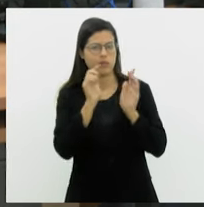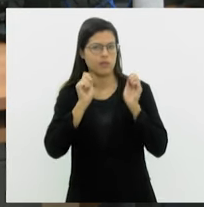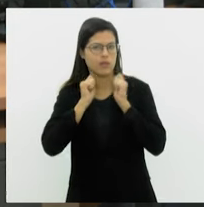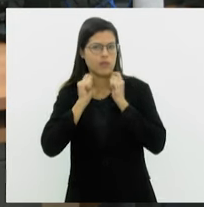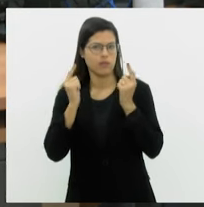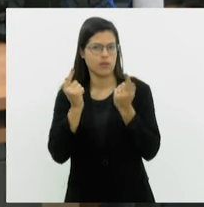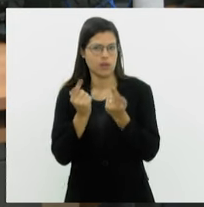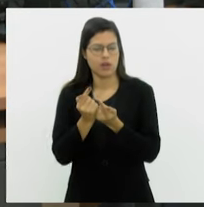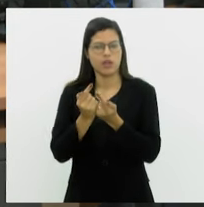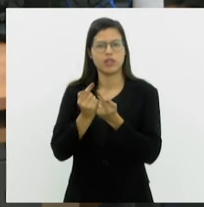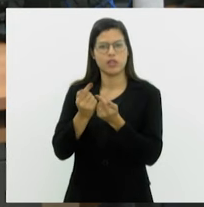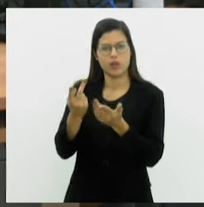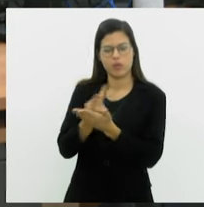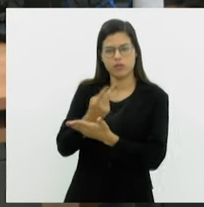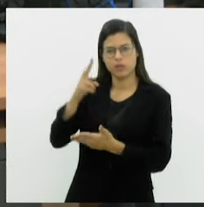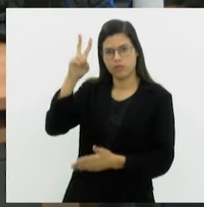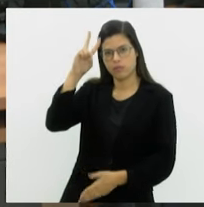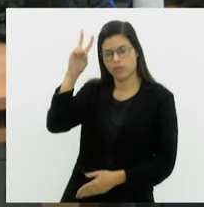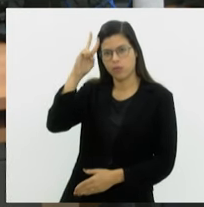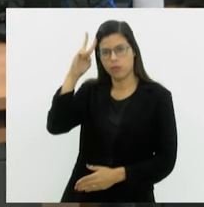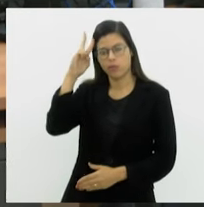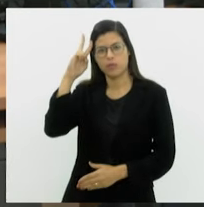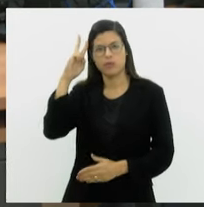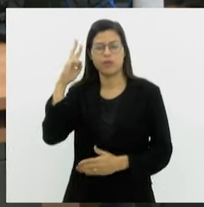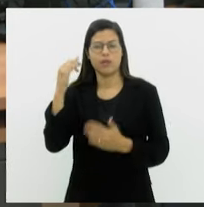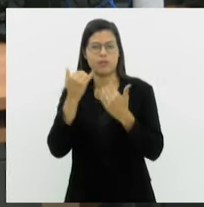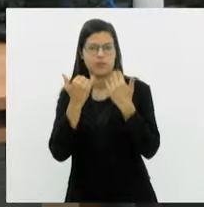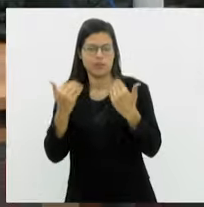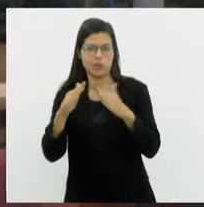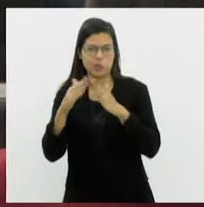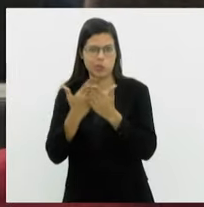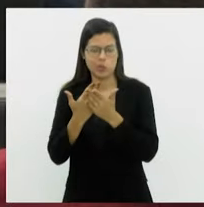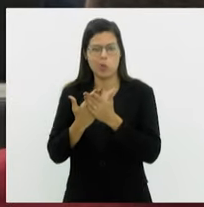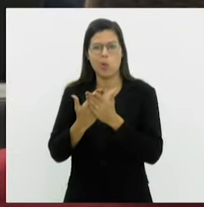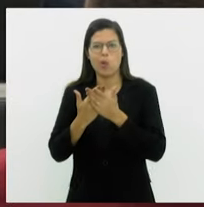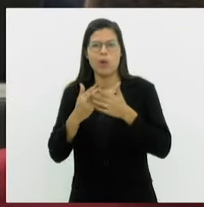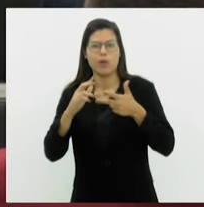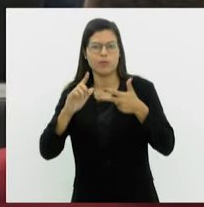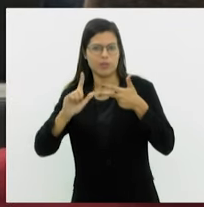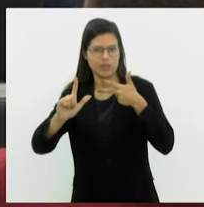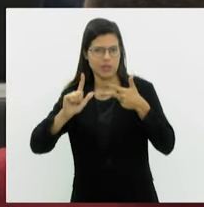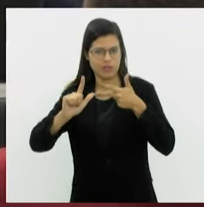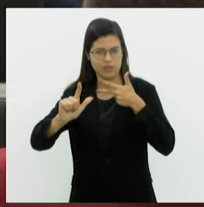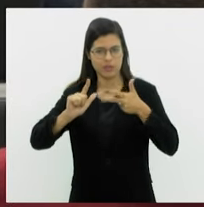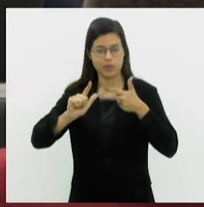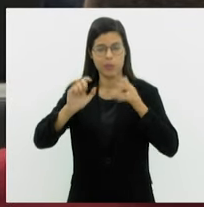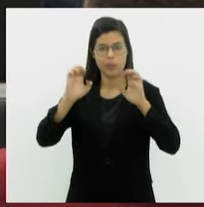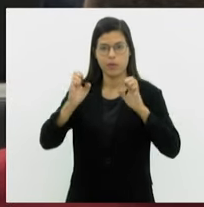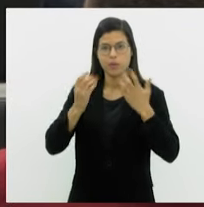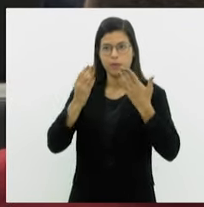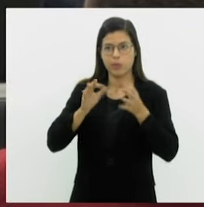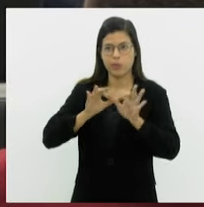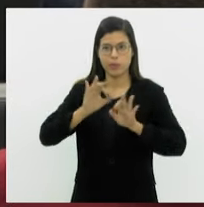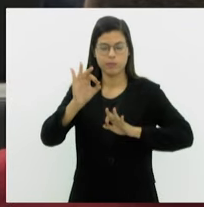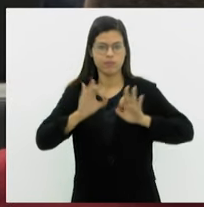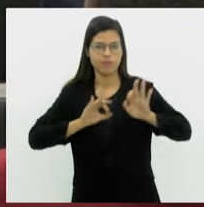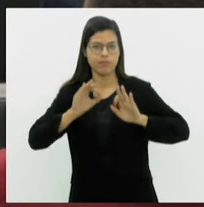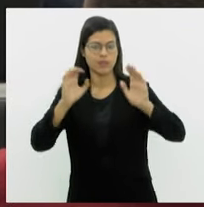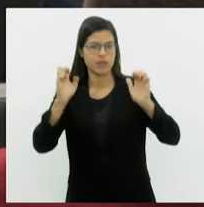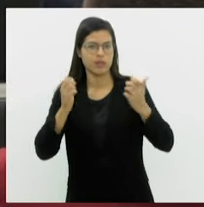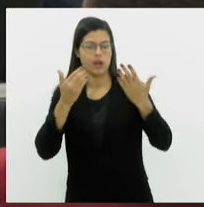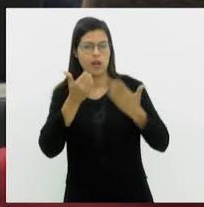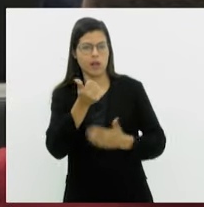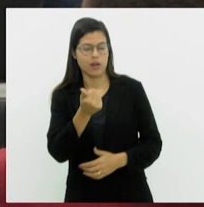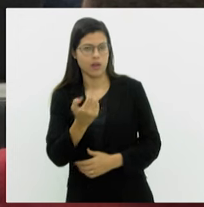nesta segunda-feira no auditório da Escola do Legislativo. O evento foi organizado para celebrar os